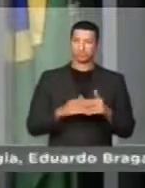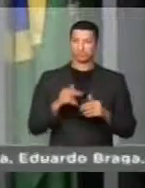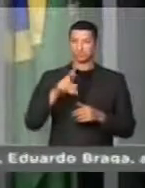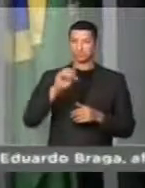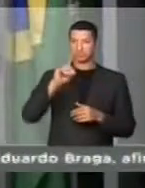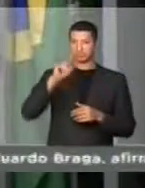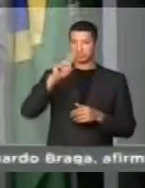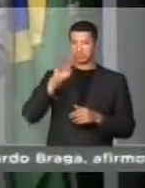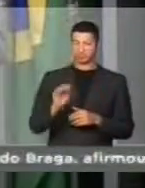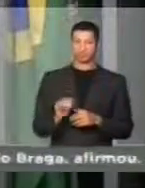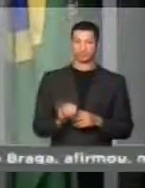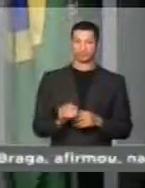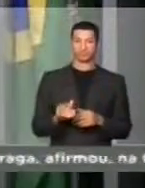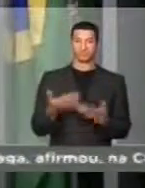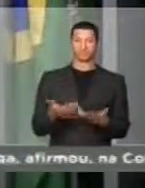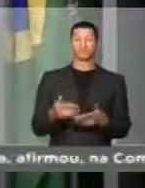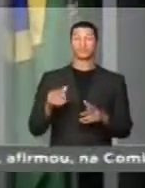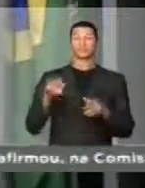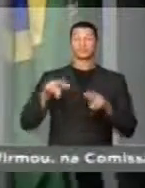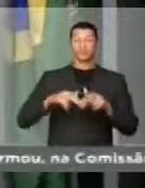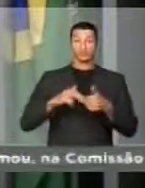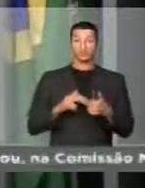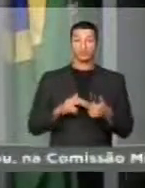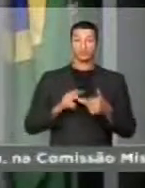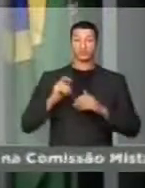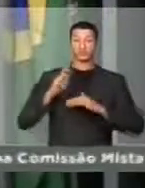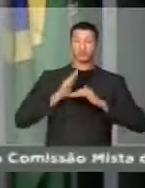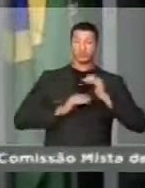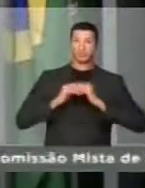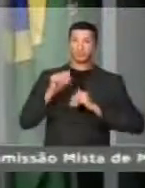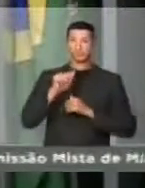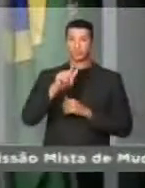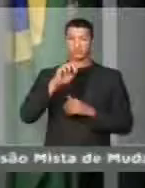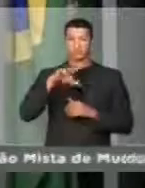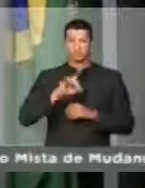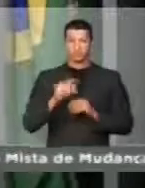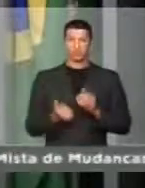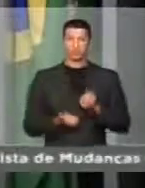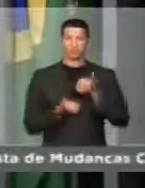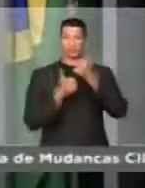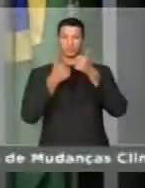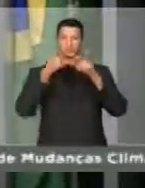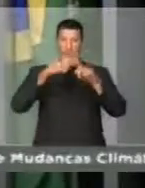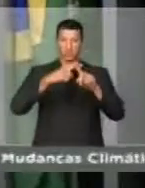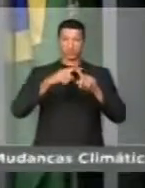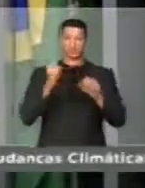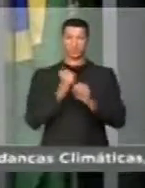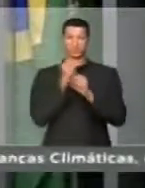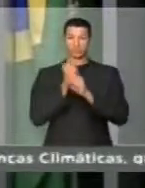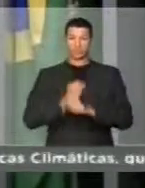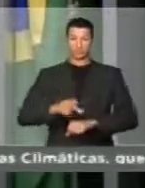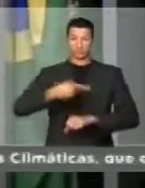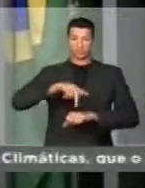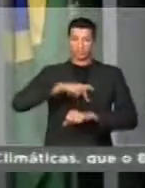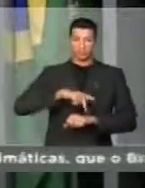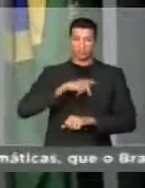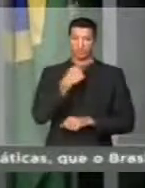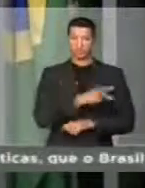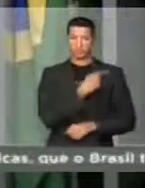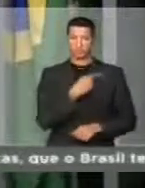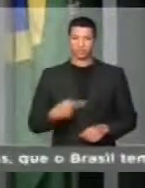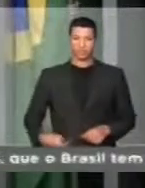for. Em vez de praticar uma agenda positiva e construtiva para esse país,